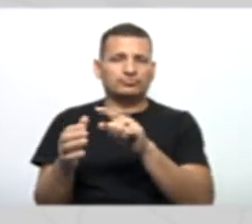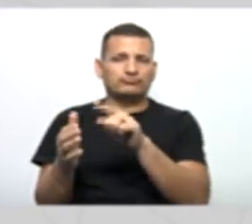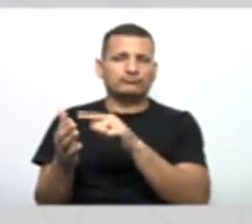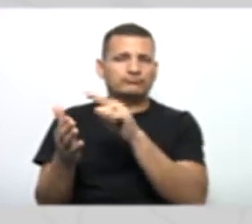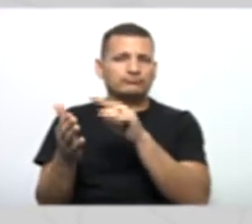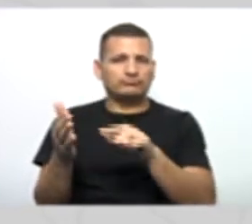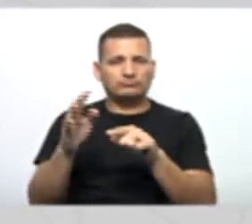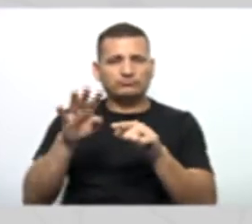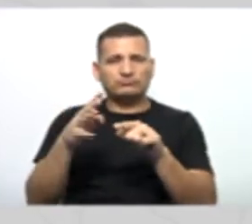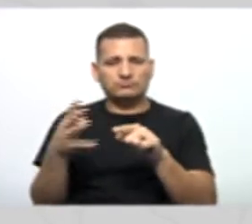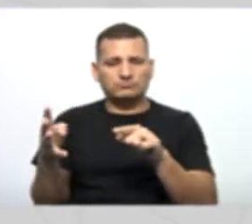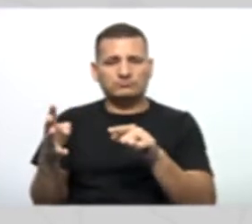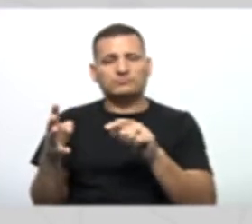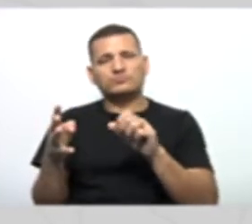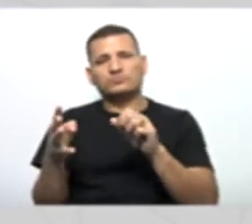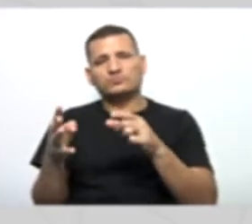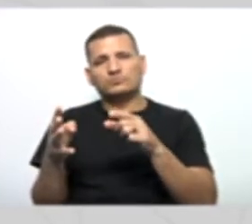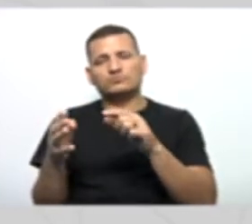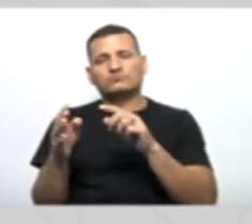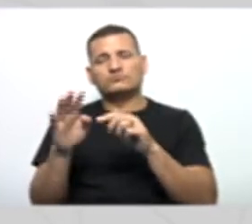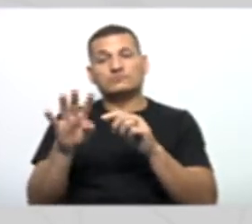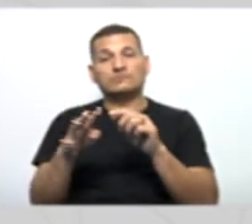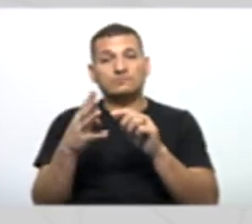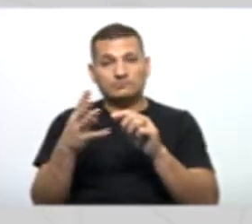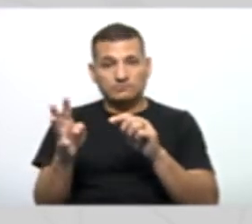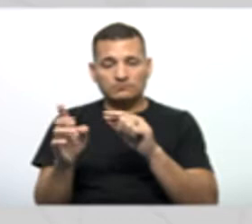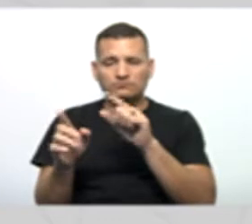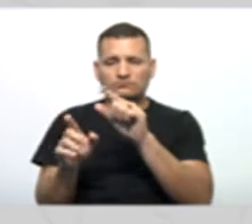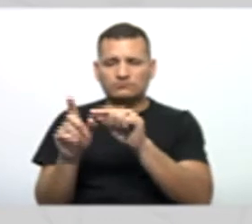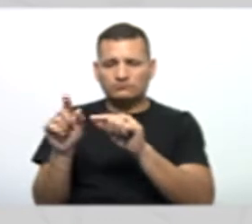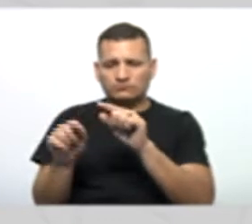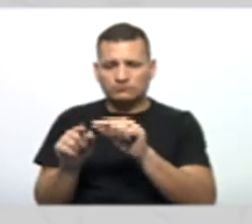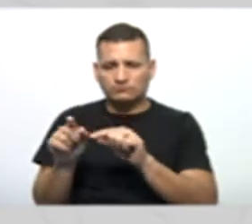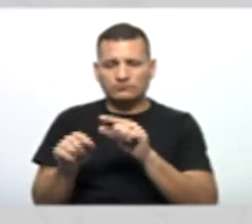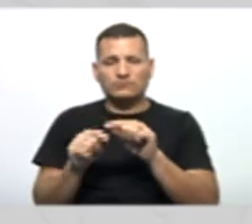pode selecionar os dados de uma tabela.